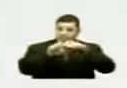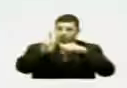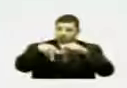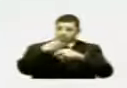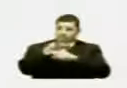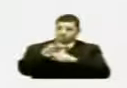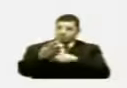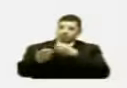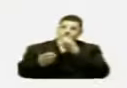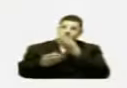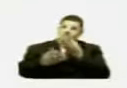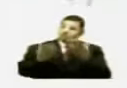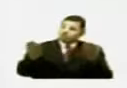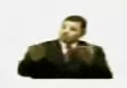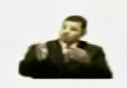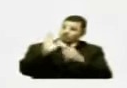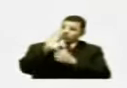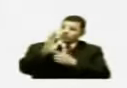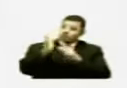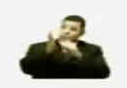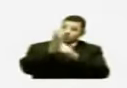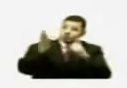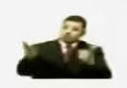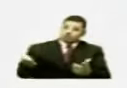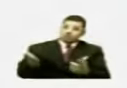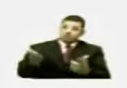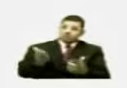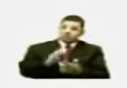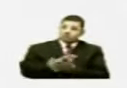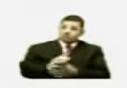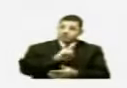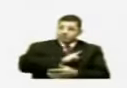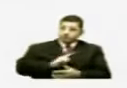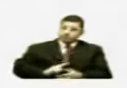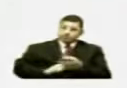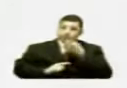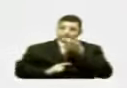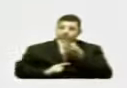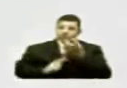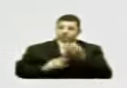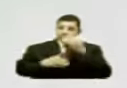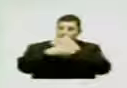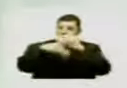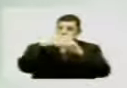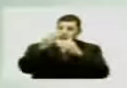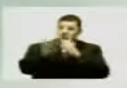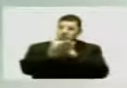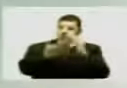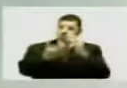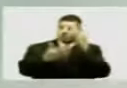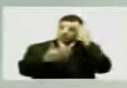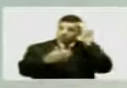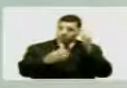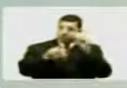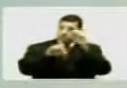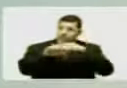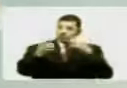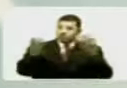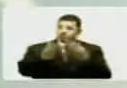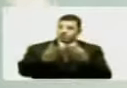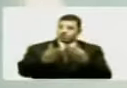de amanhã. Aí está publicado nos jornais. O governador disse que as obras iniciam até o final do